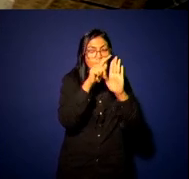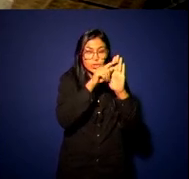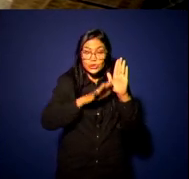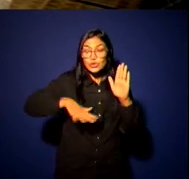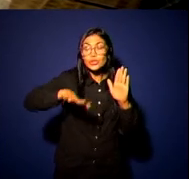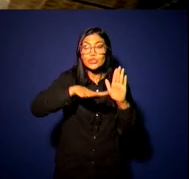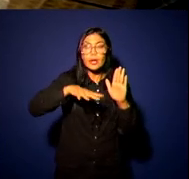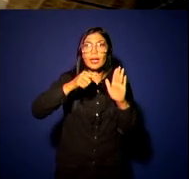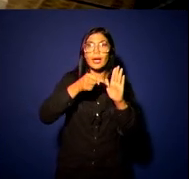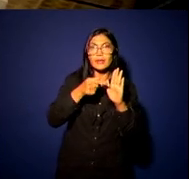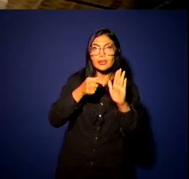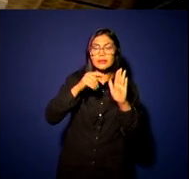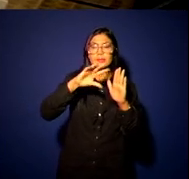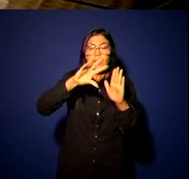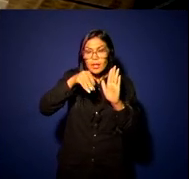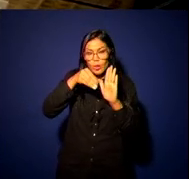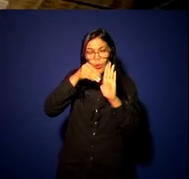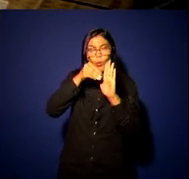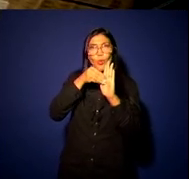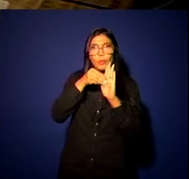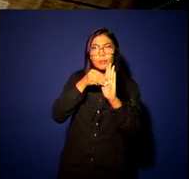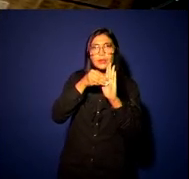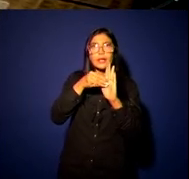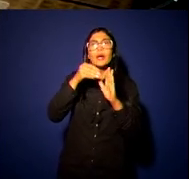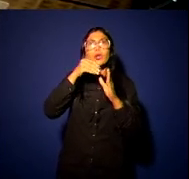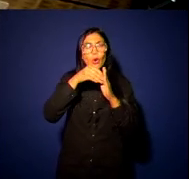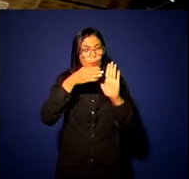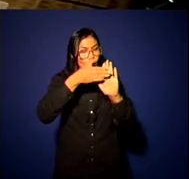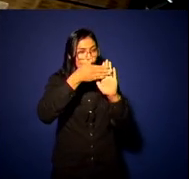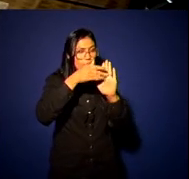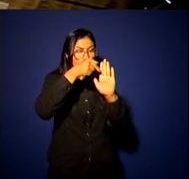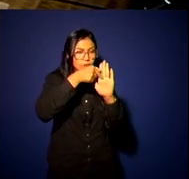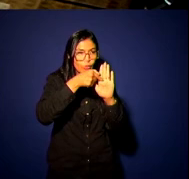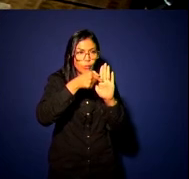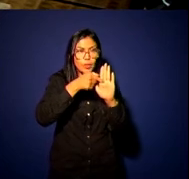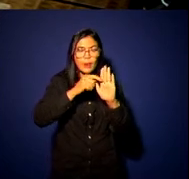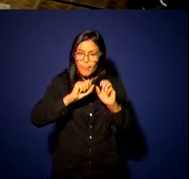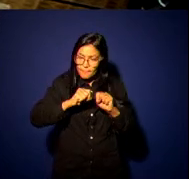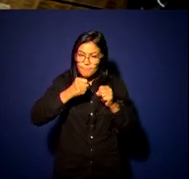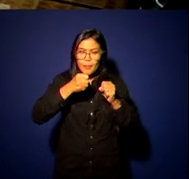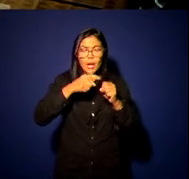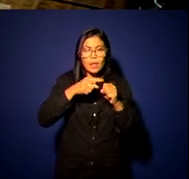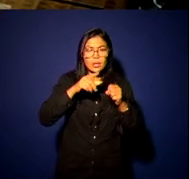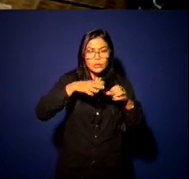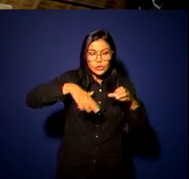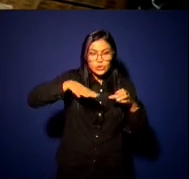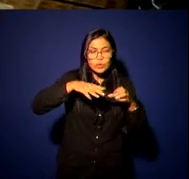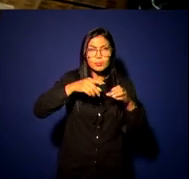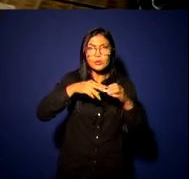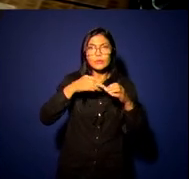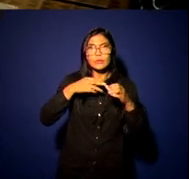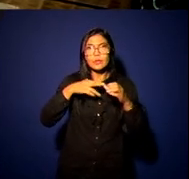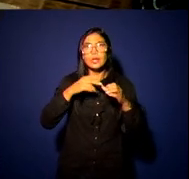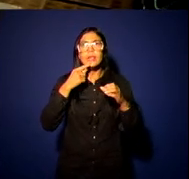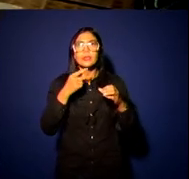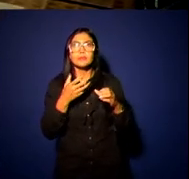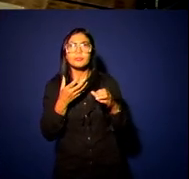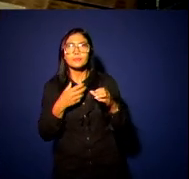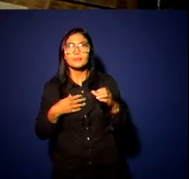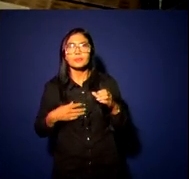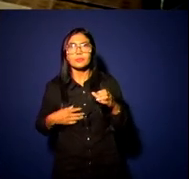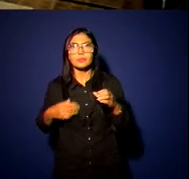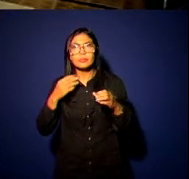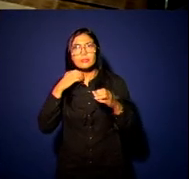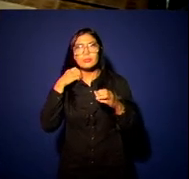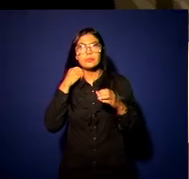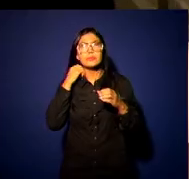gerais complementadas por anexos normativos que enfrentam cada uma das categorias de fundo permitindo que a gente